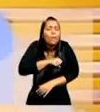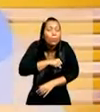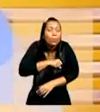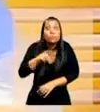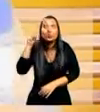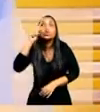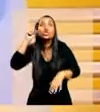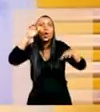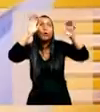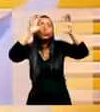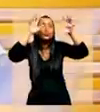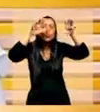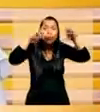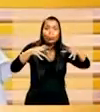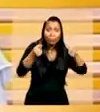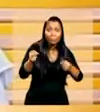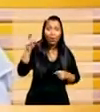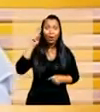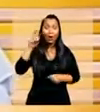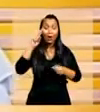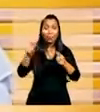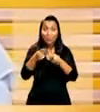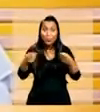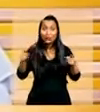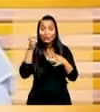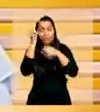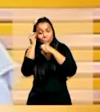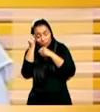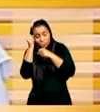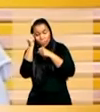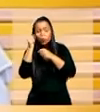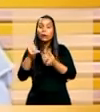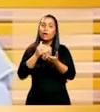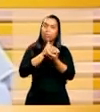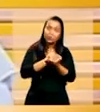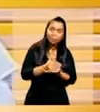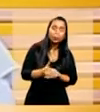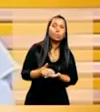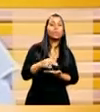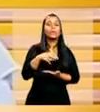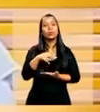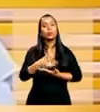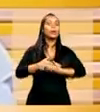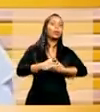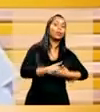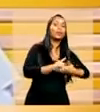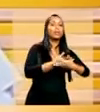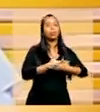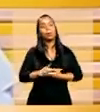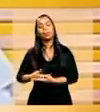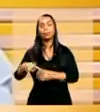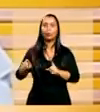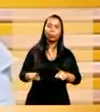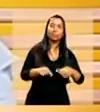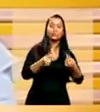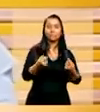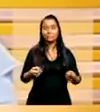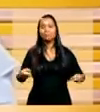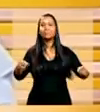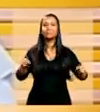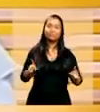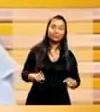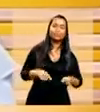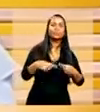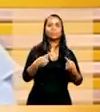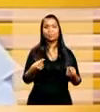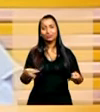estava chovendo. Vamos cantar uma música de dormir? Aí você começa. Na, na, na, na, na,